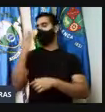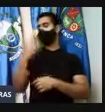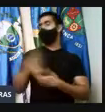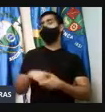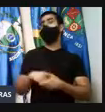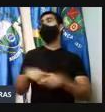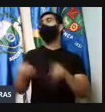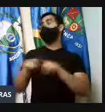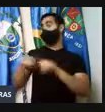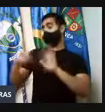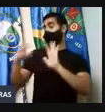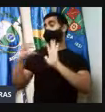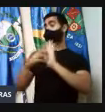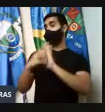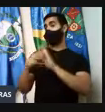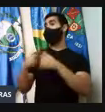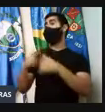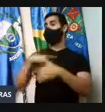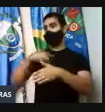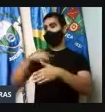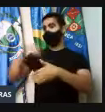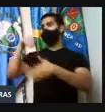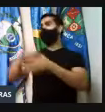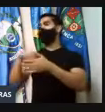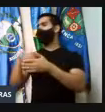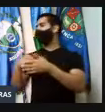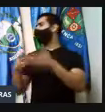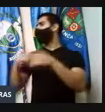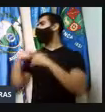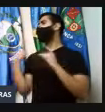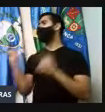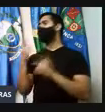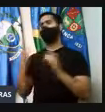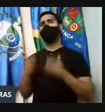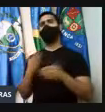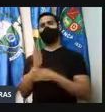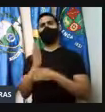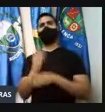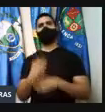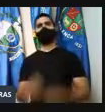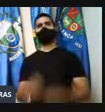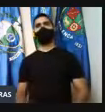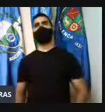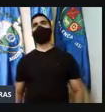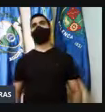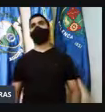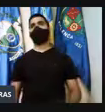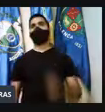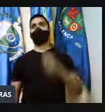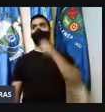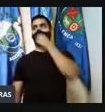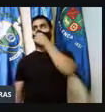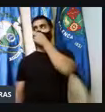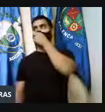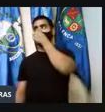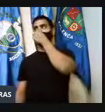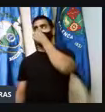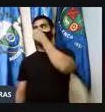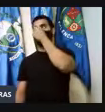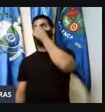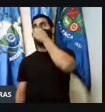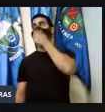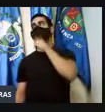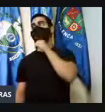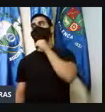essa casa, porque foi votado e todo mundo aprovou. Obrigado, presidente. Obrigado, vereadora. Eu só gostaria que